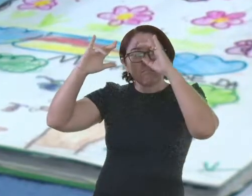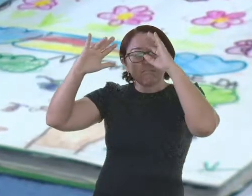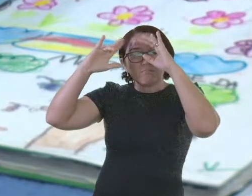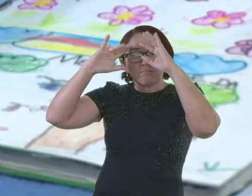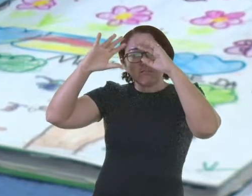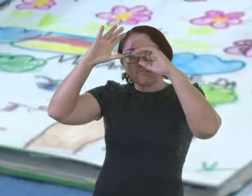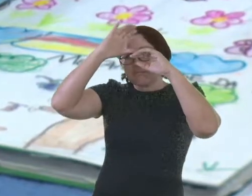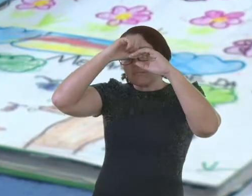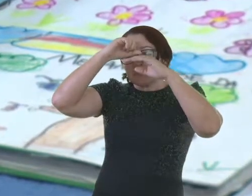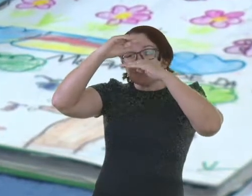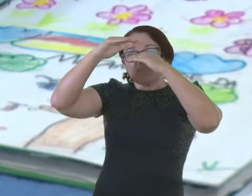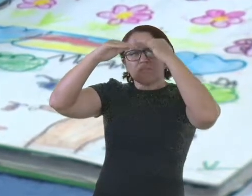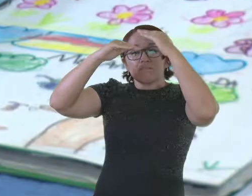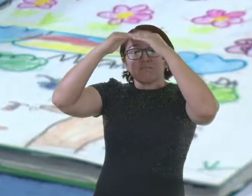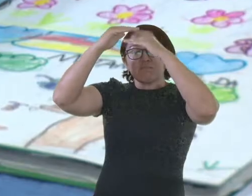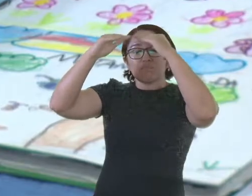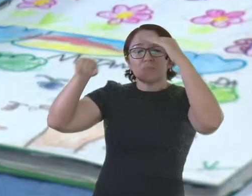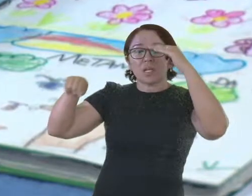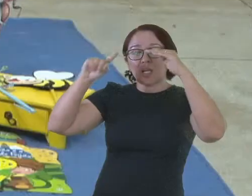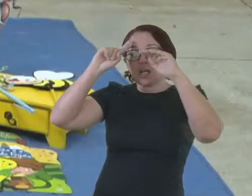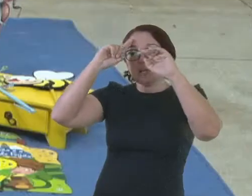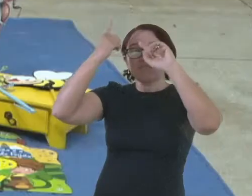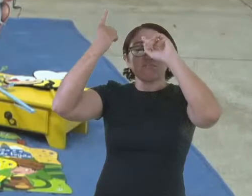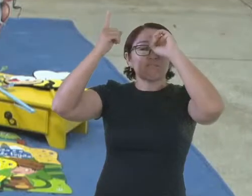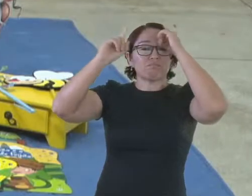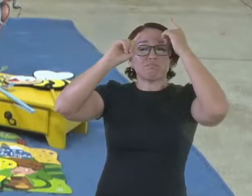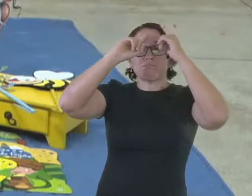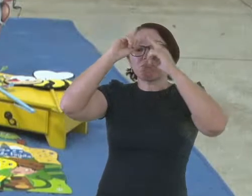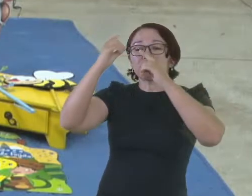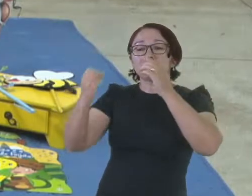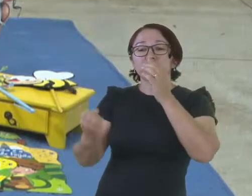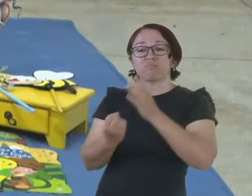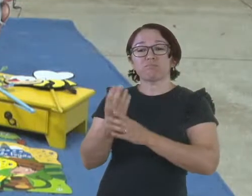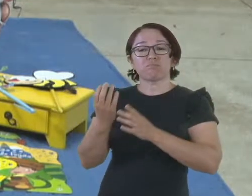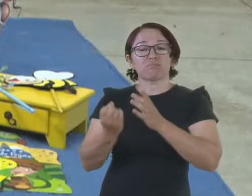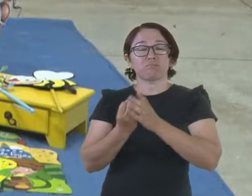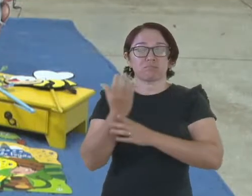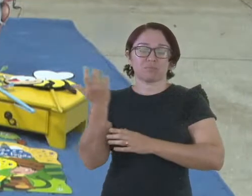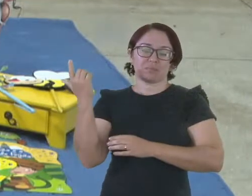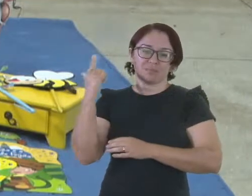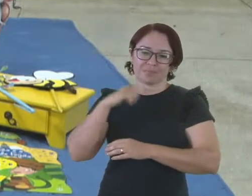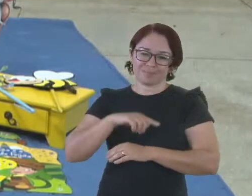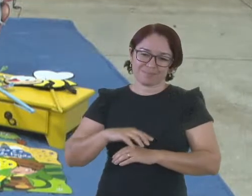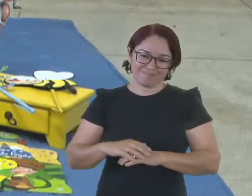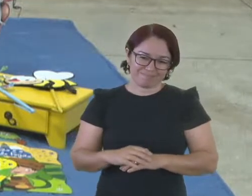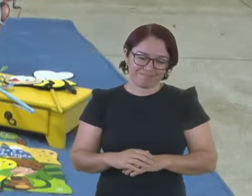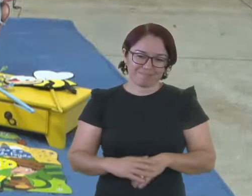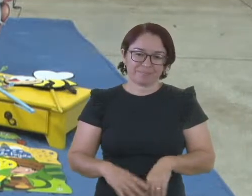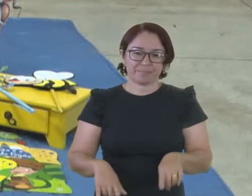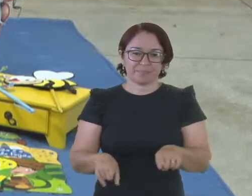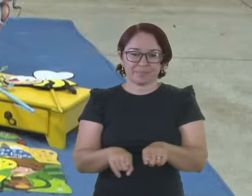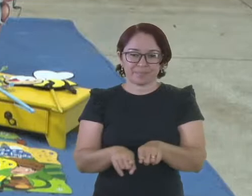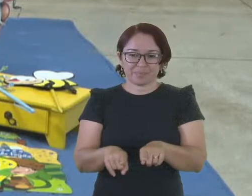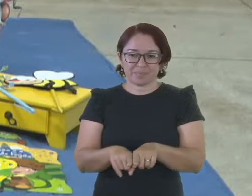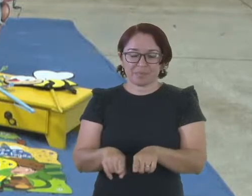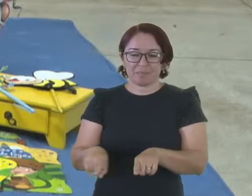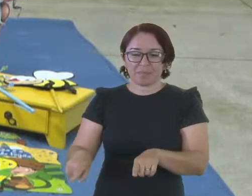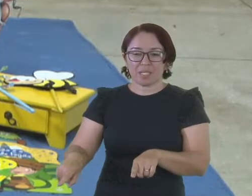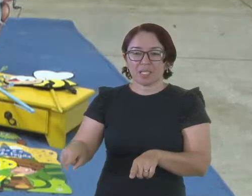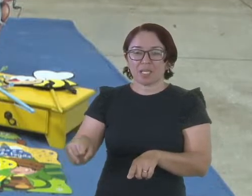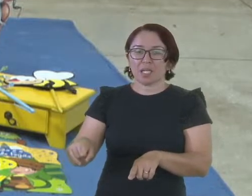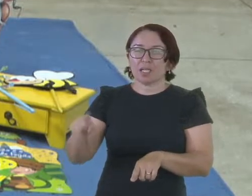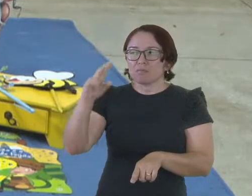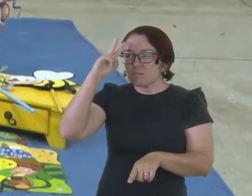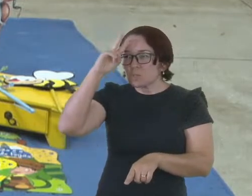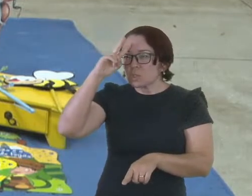sua criatividade, da sua imaginação. É nela que a criança vai poder vivenciar diversas emoções, porque